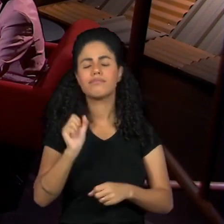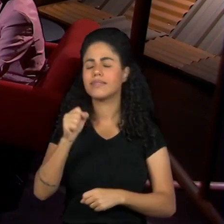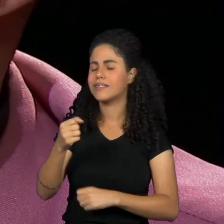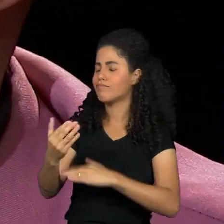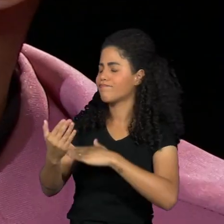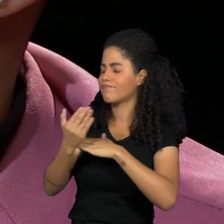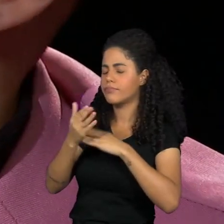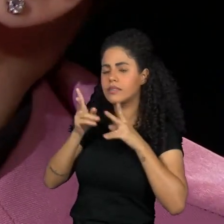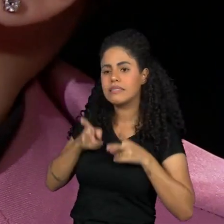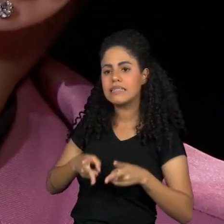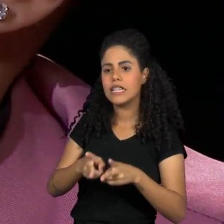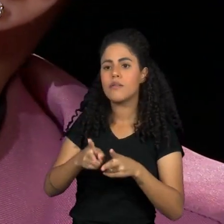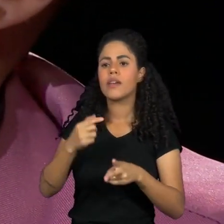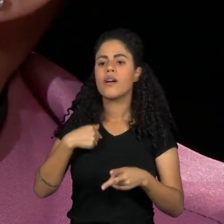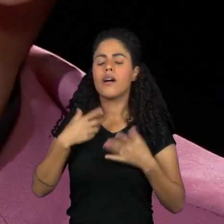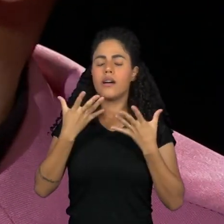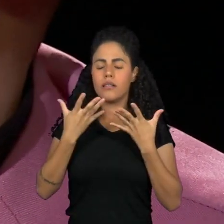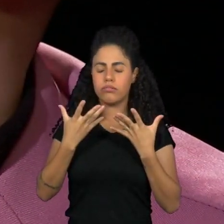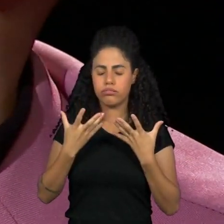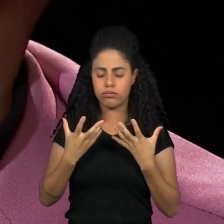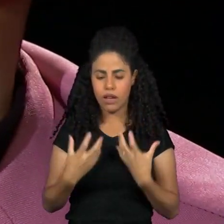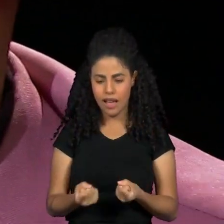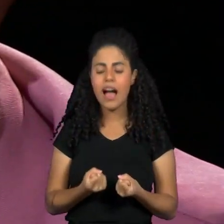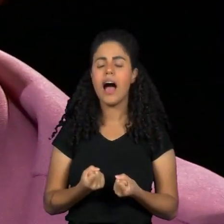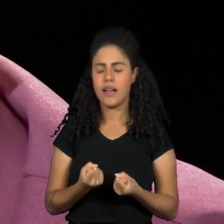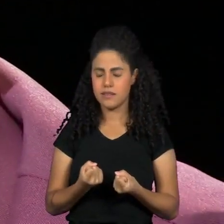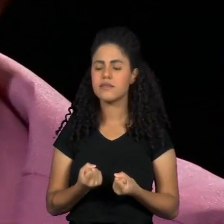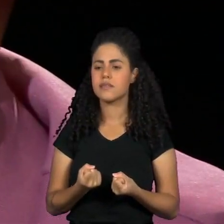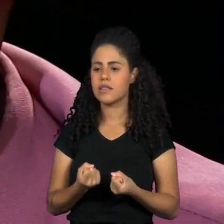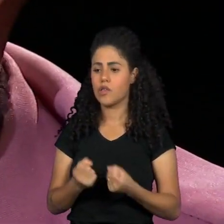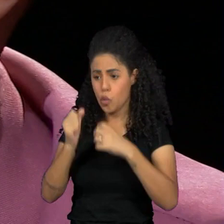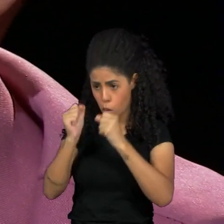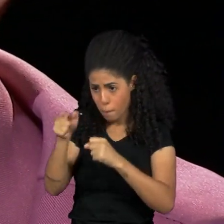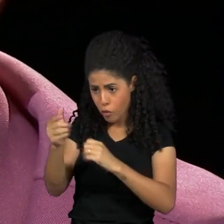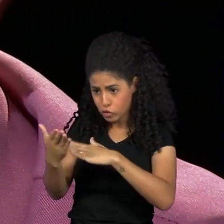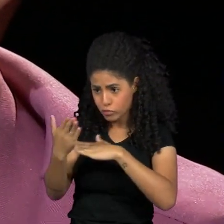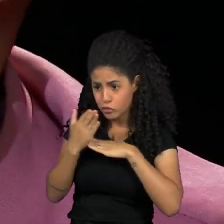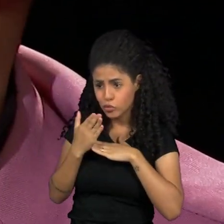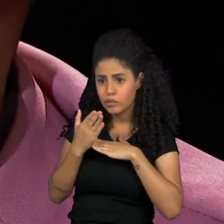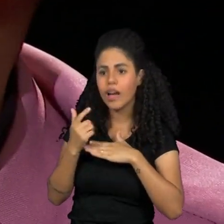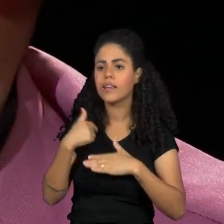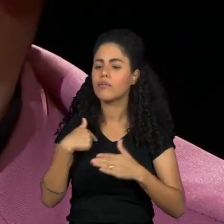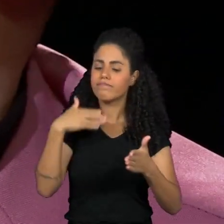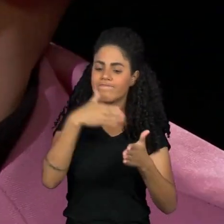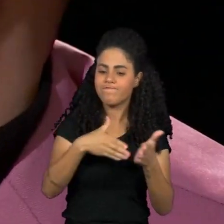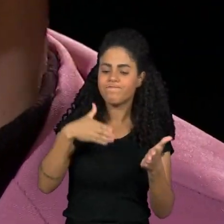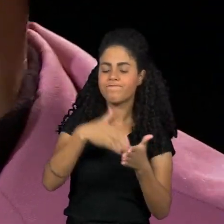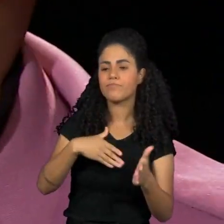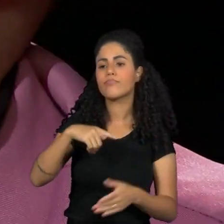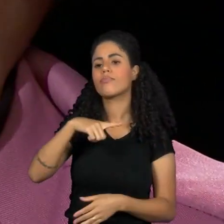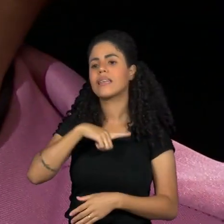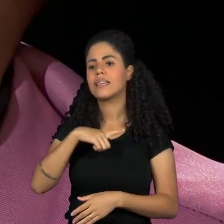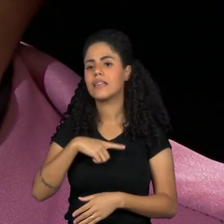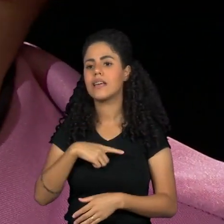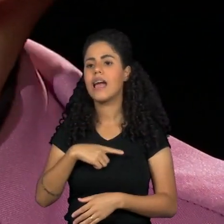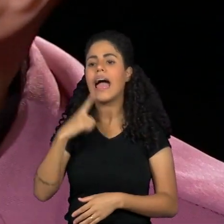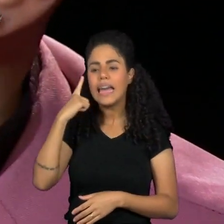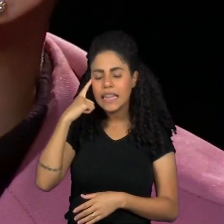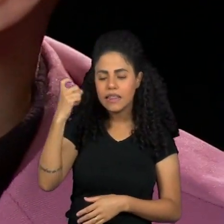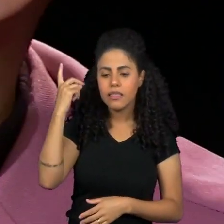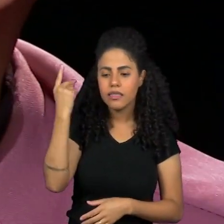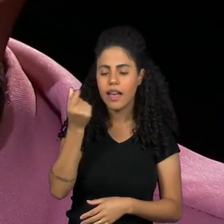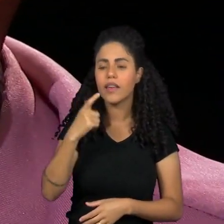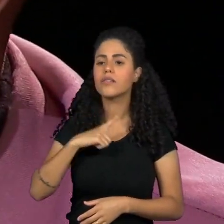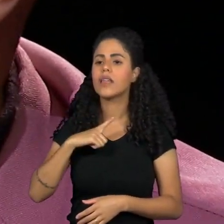de baixar a guarda e entender que eu não sou perfeita, que eu tenho, sim, limitações. Então, eu peço, olha, estou com essa ideia.